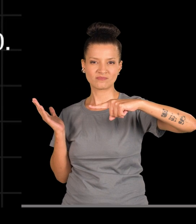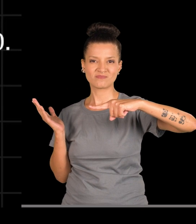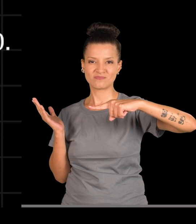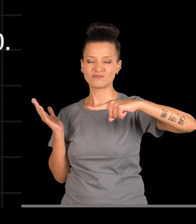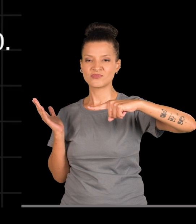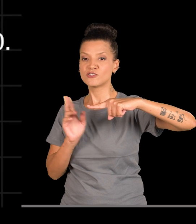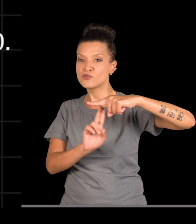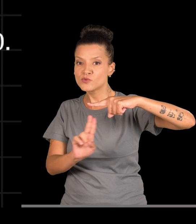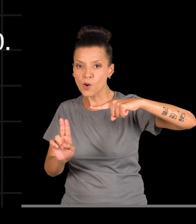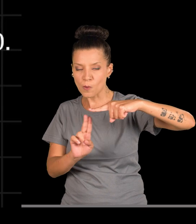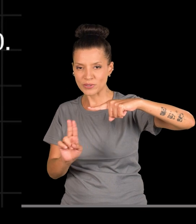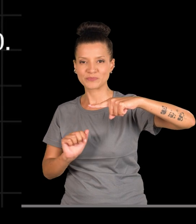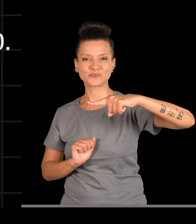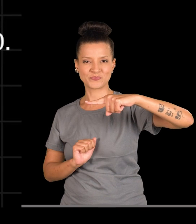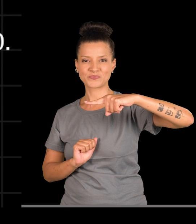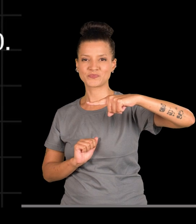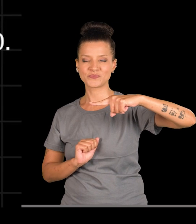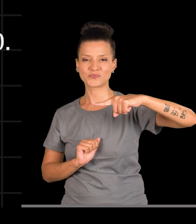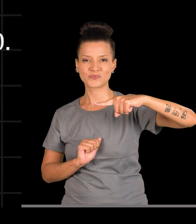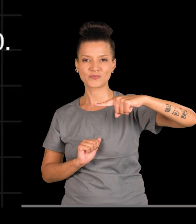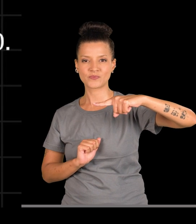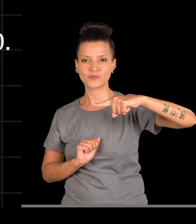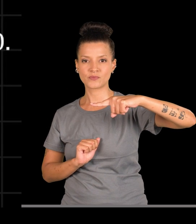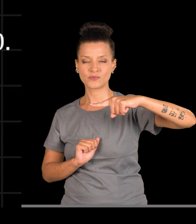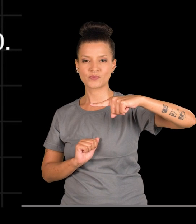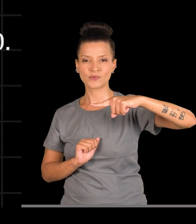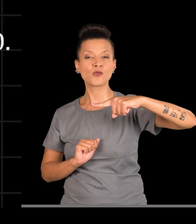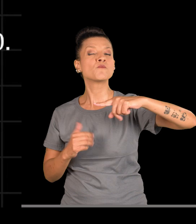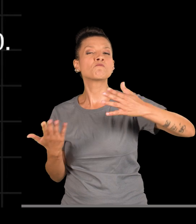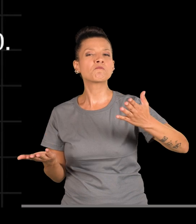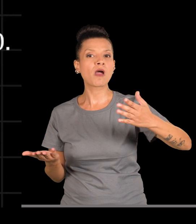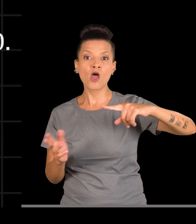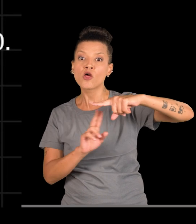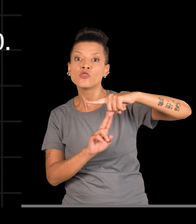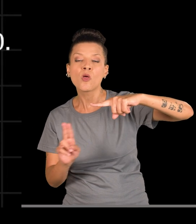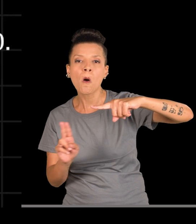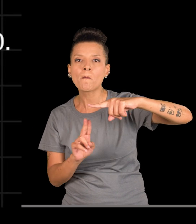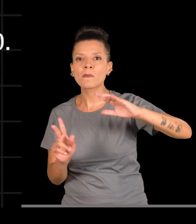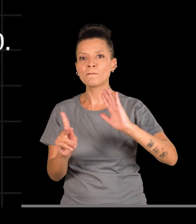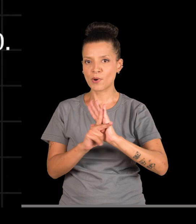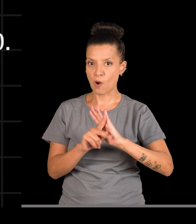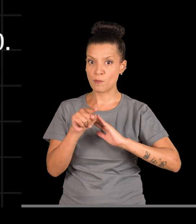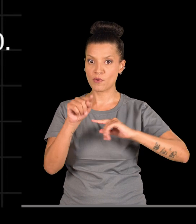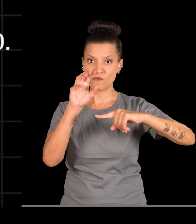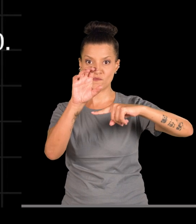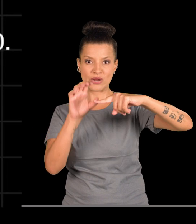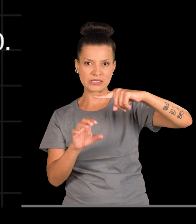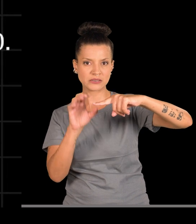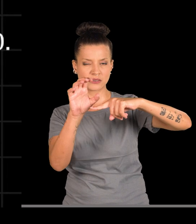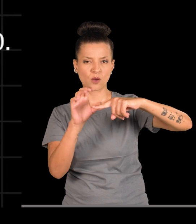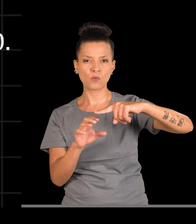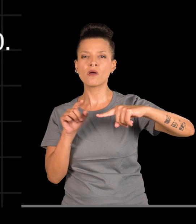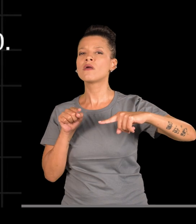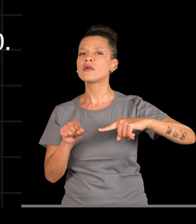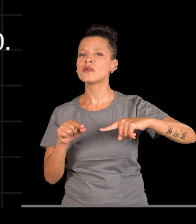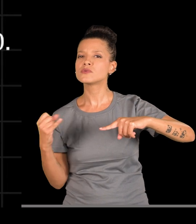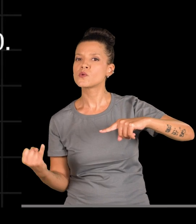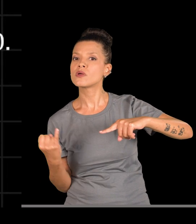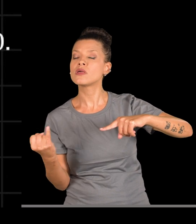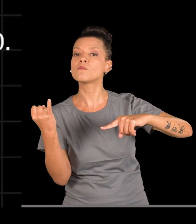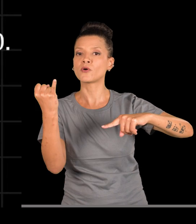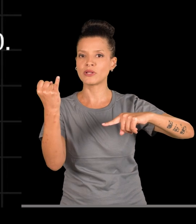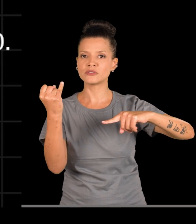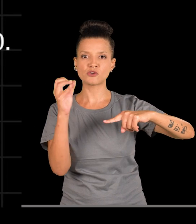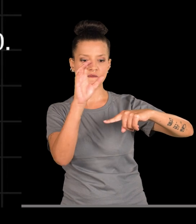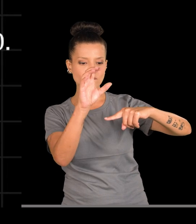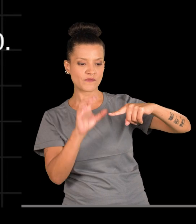Denominador, como você percebe pelo nome, né? Denominador é aquilo que dá nome à fração, certo? Então, o mais